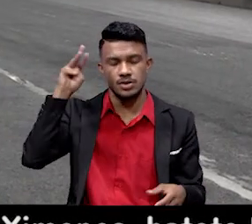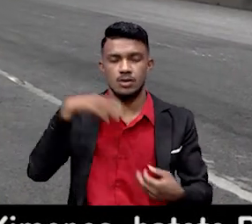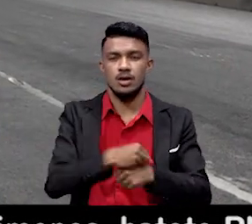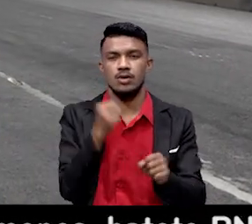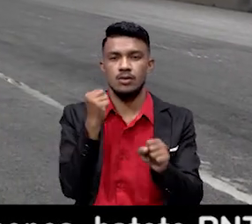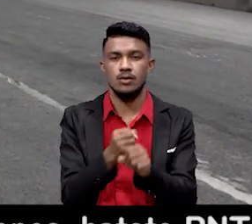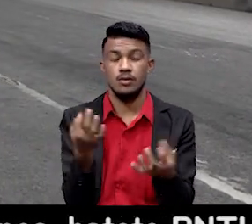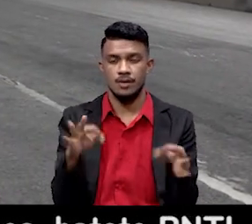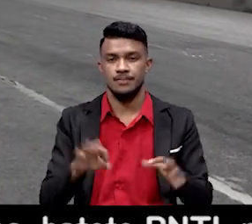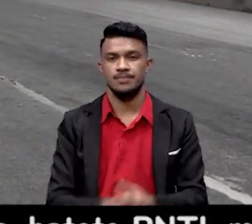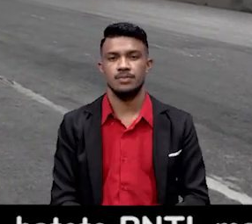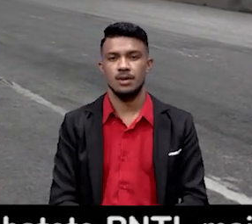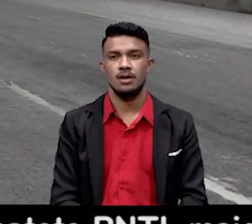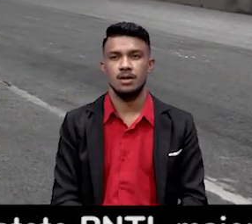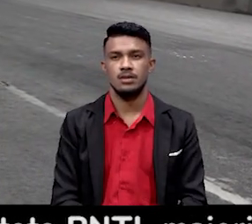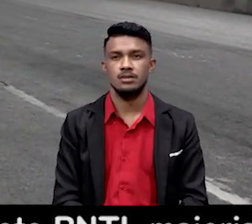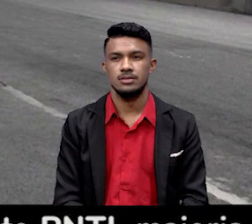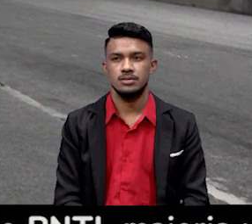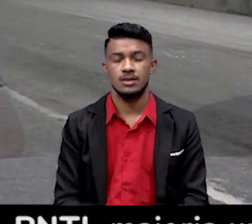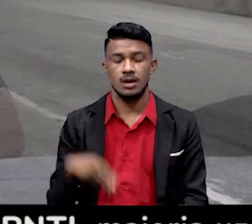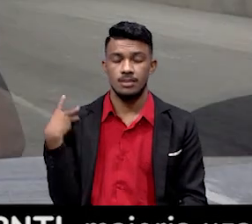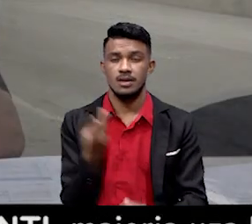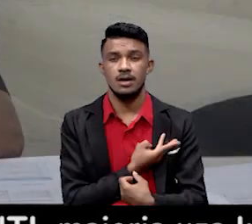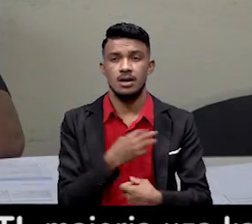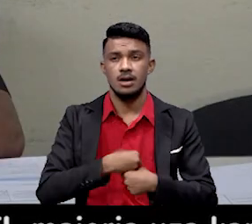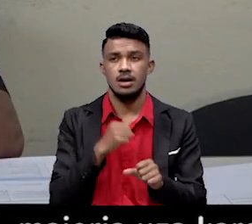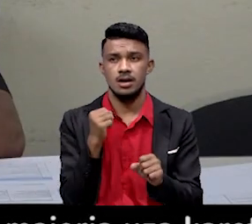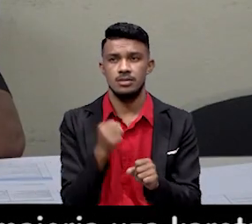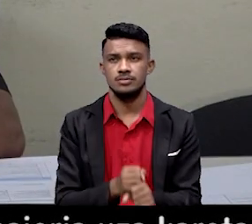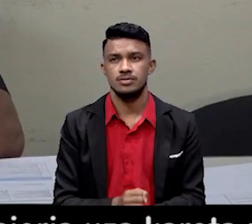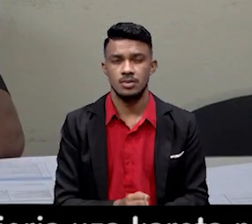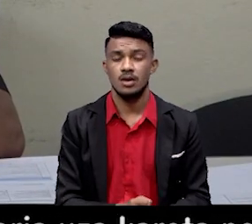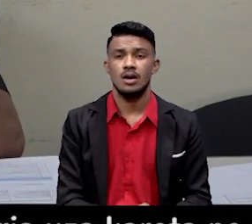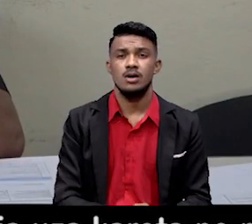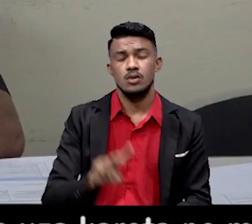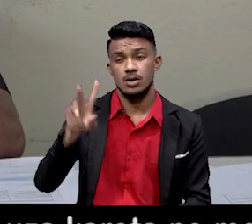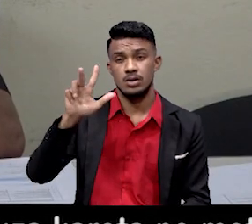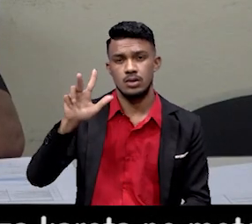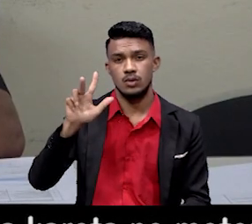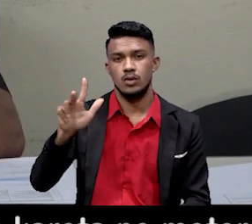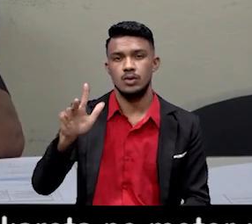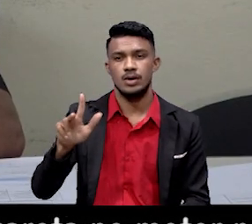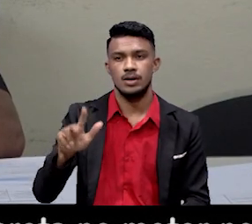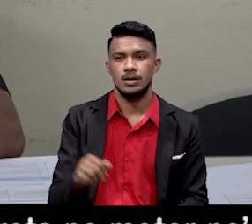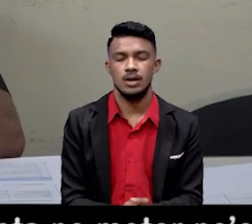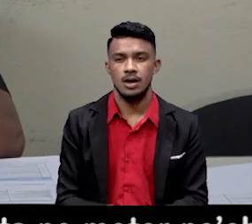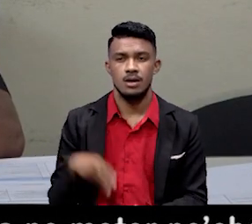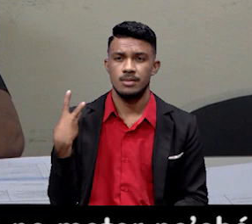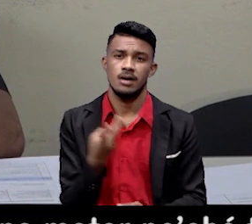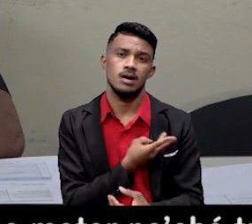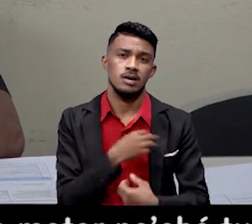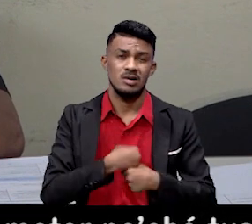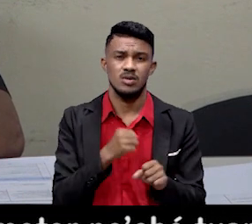Altura ne, ami portanto klasifika ne buat baruat ya, tolu. ida maka nível uma ka portanto assistência